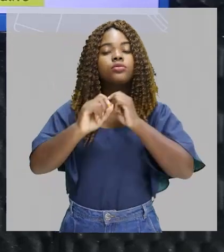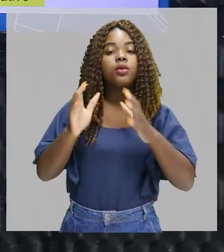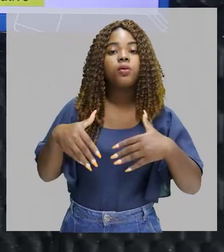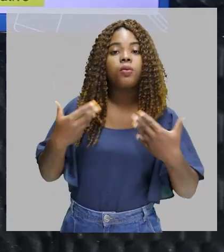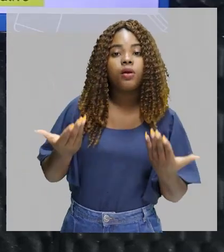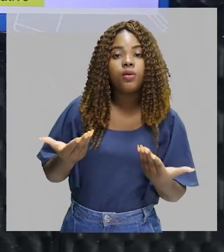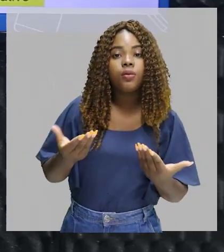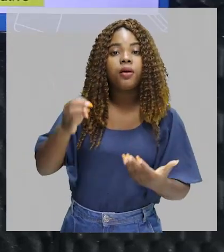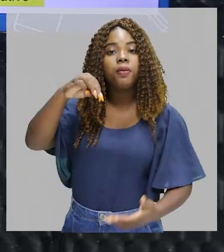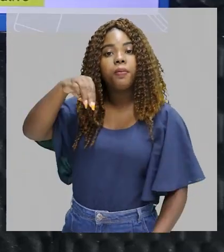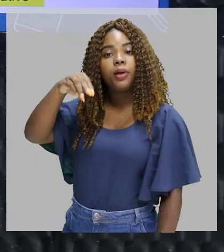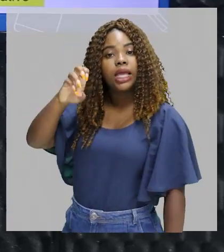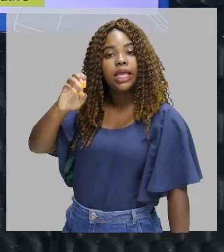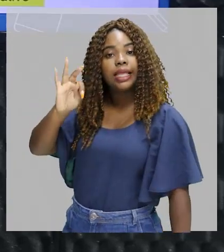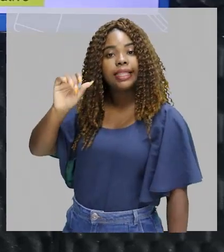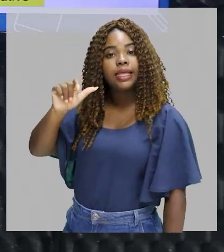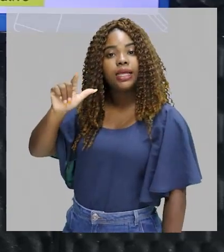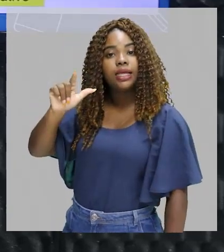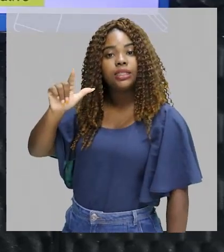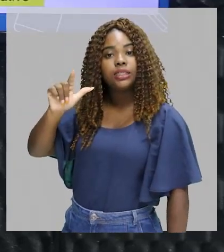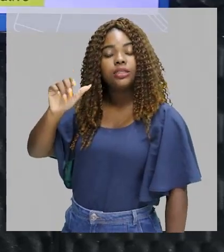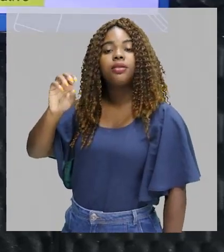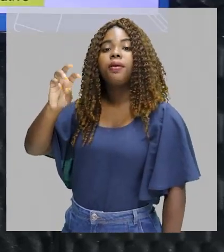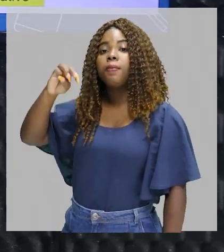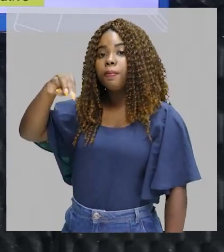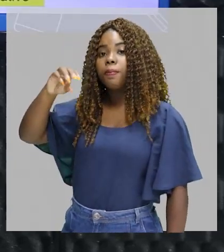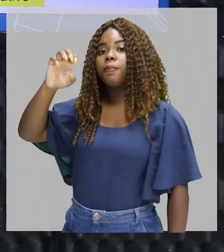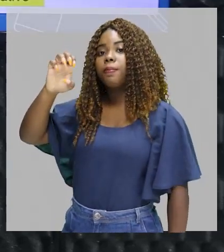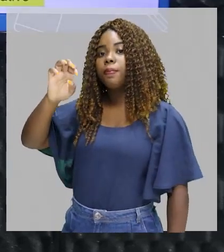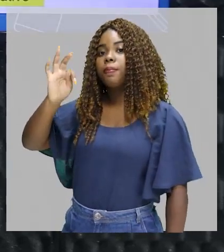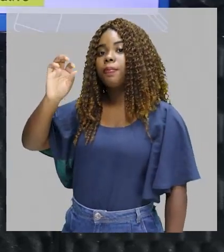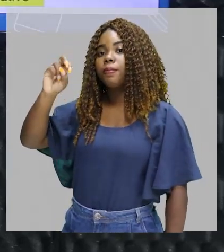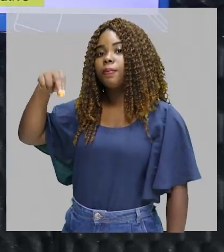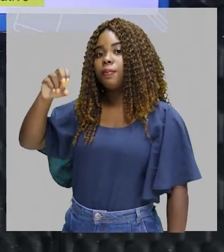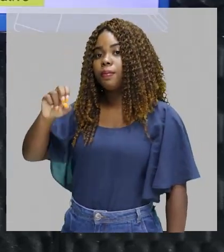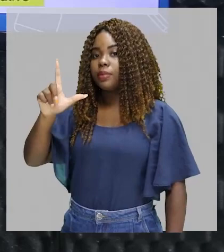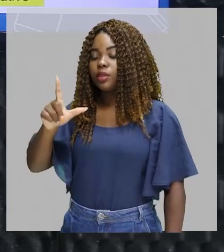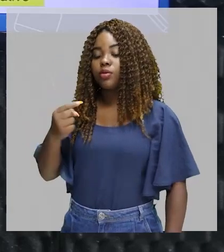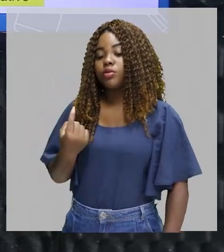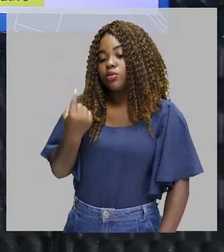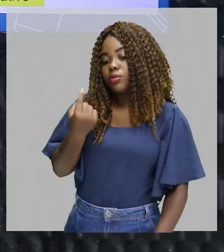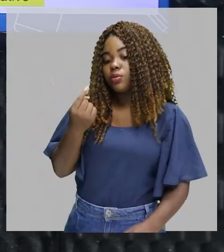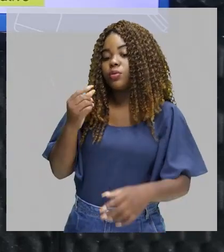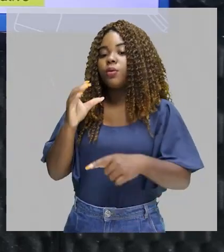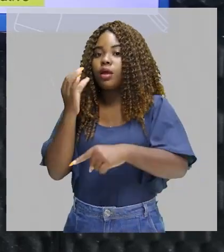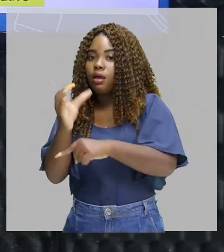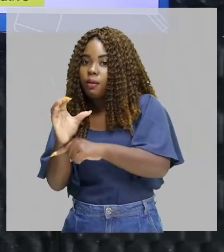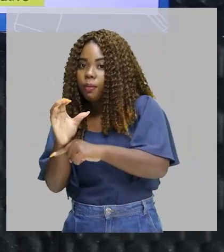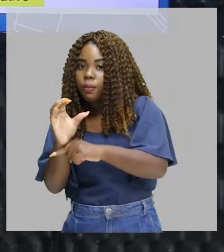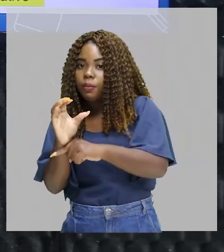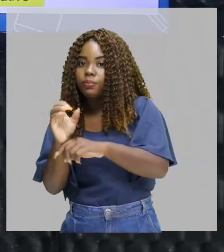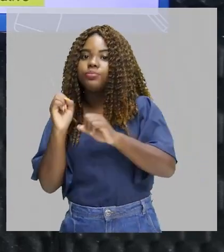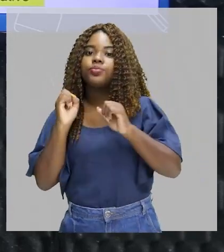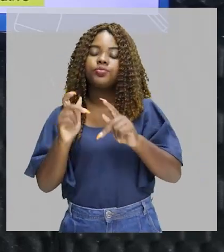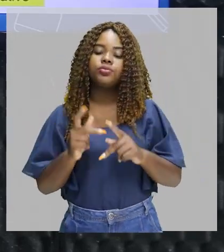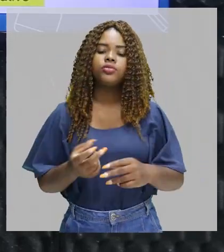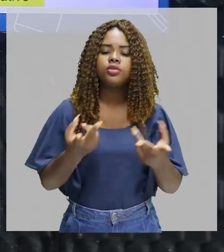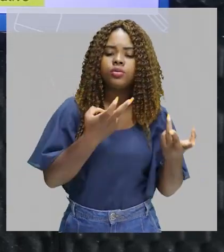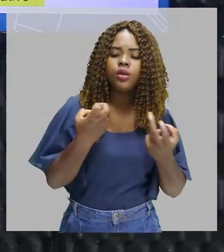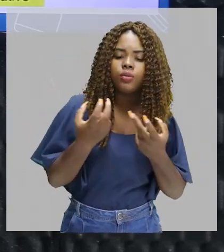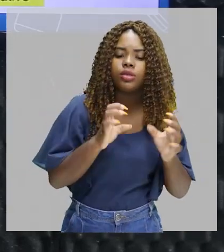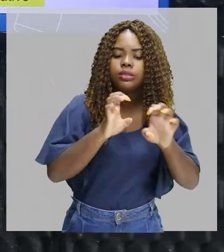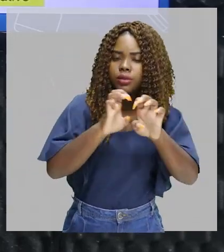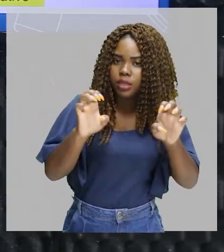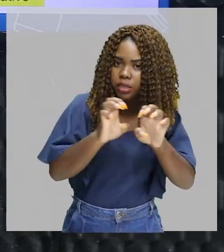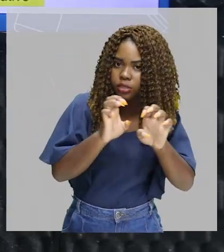É o metanol. Metanol, porque nós só temos um carbono. Então, observando o que